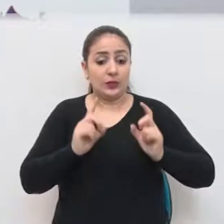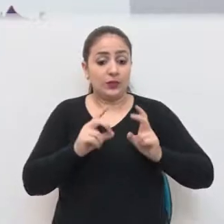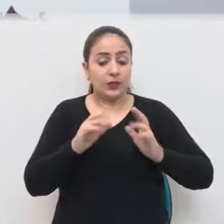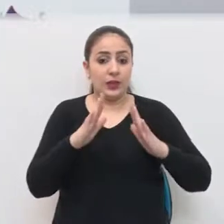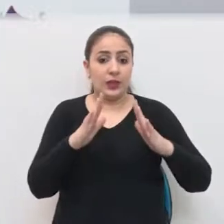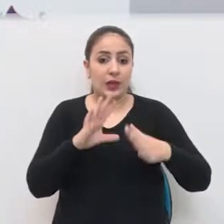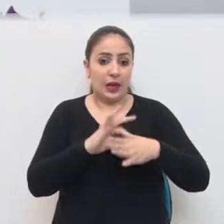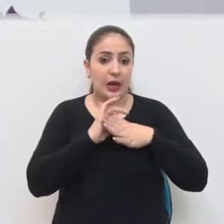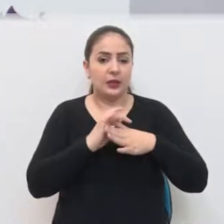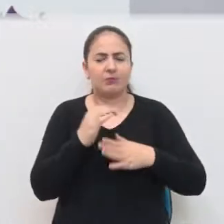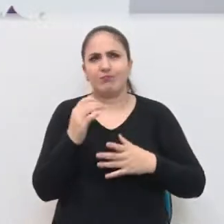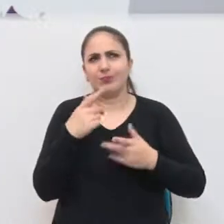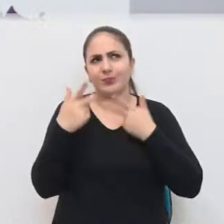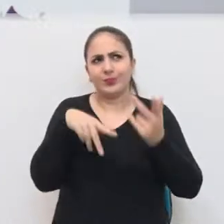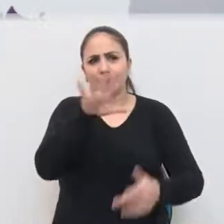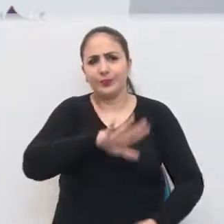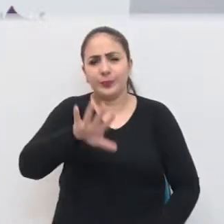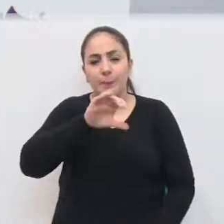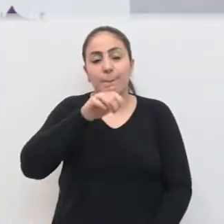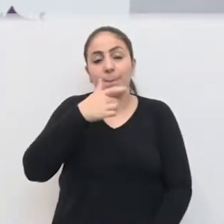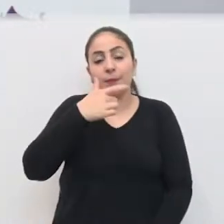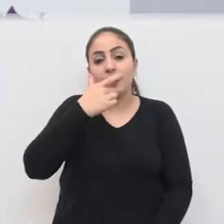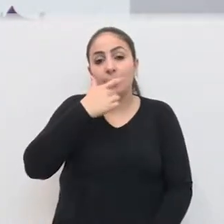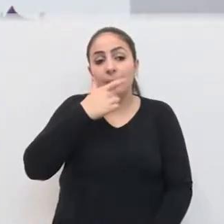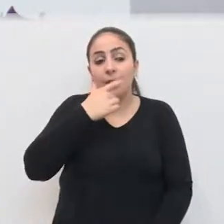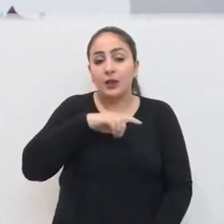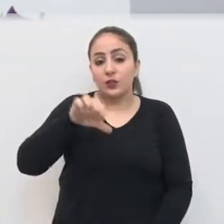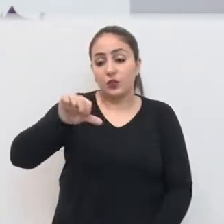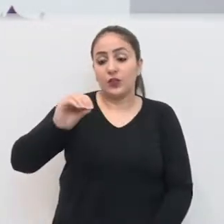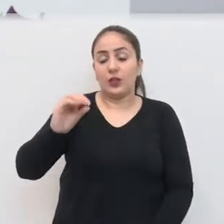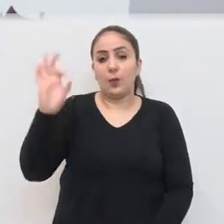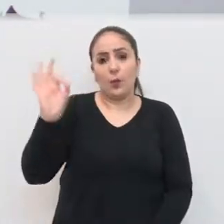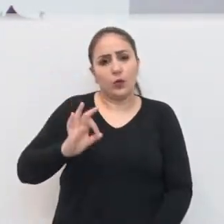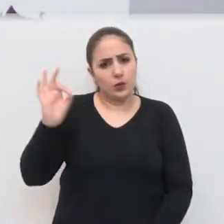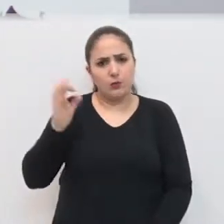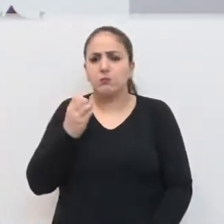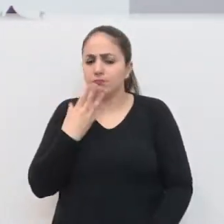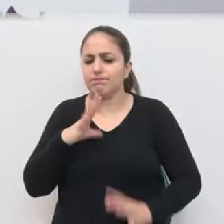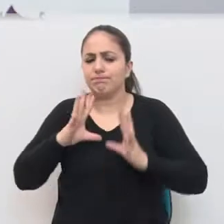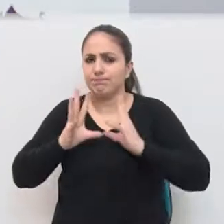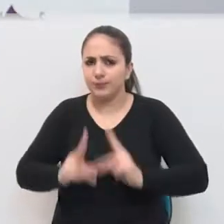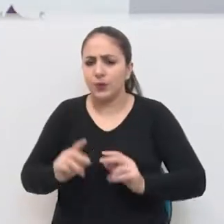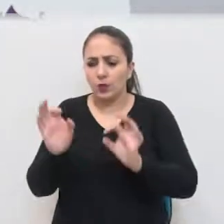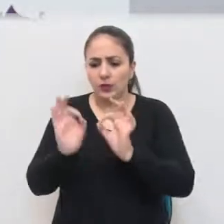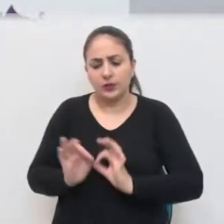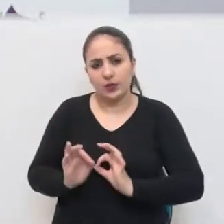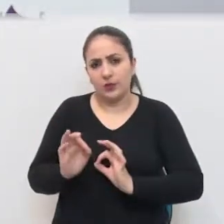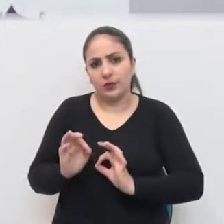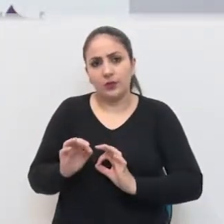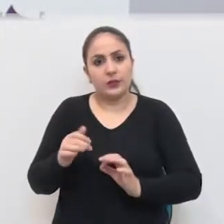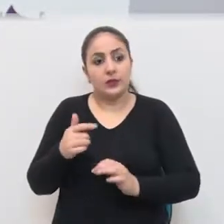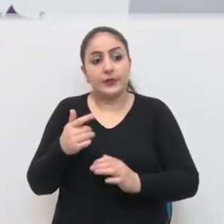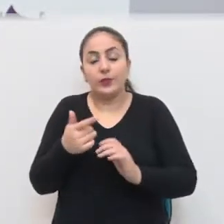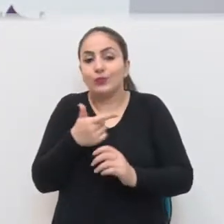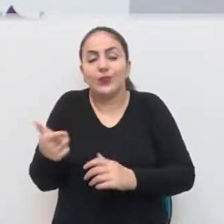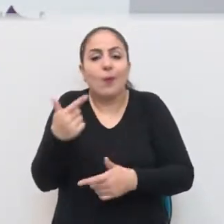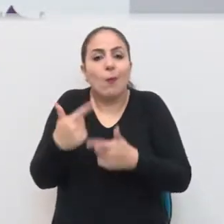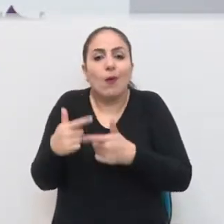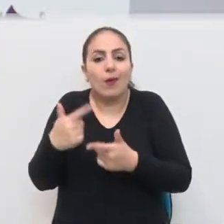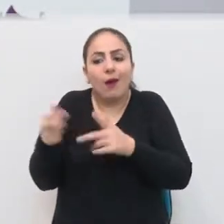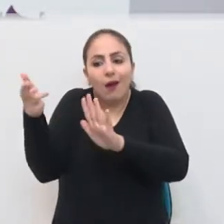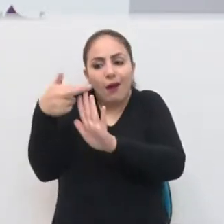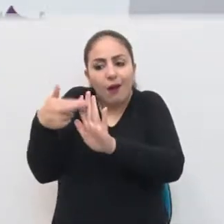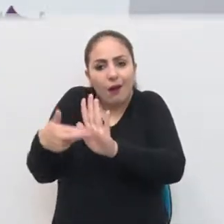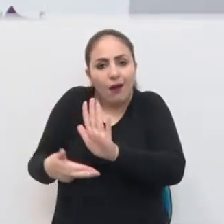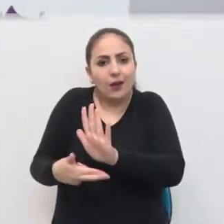vou generalizar, mas 90% são bem limpos e bem organizados e não tem o porquê